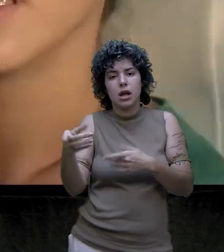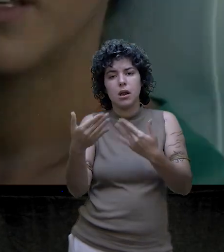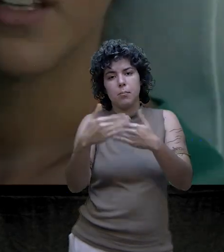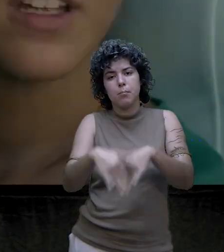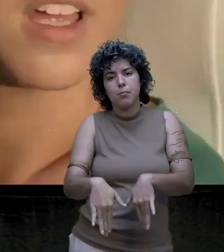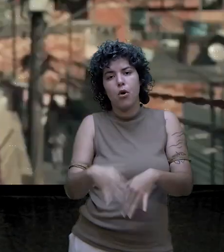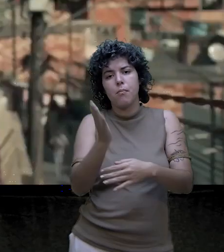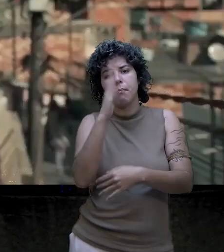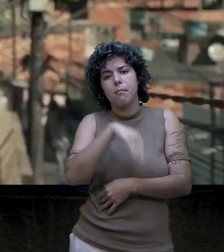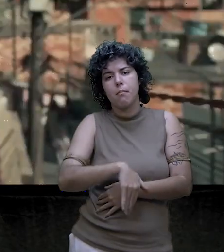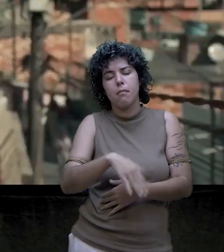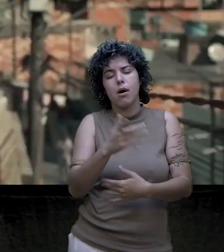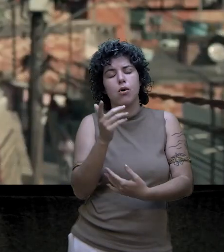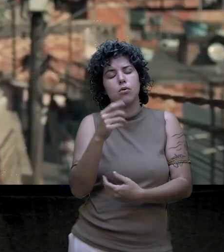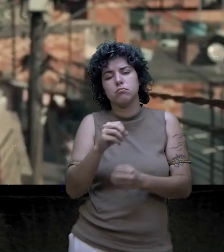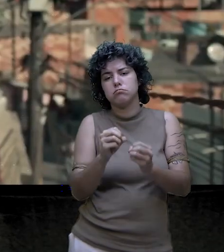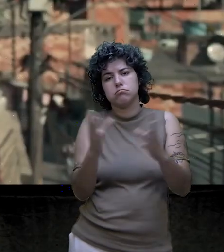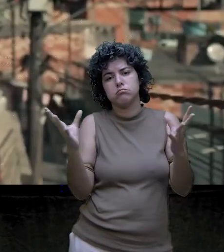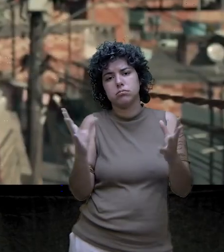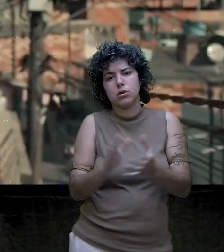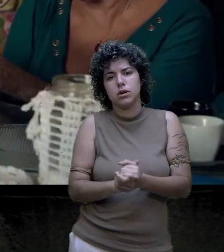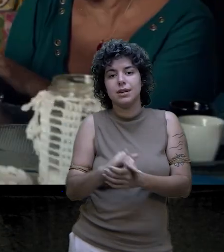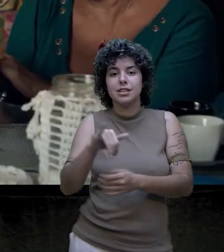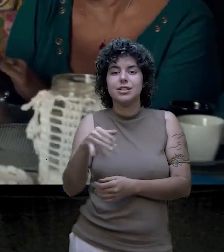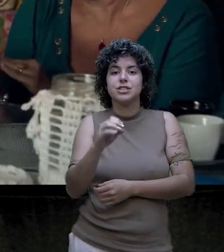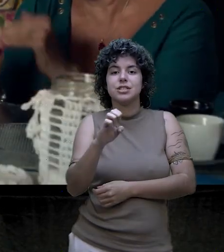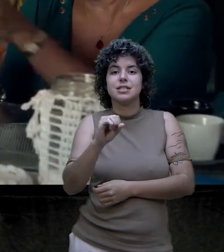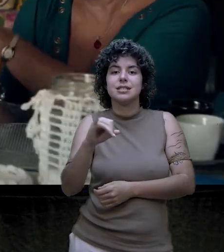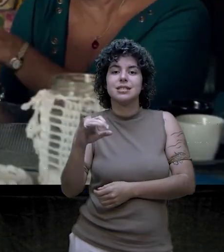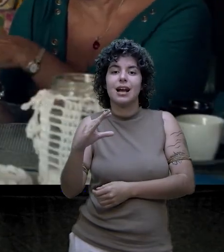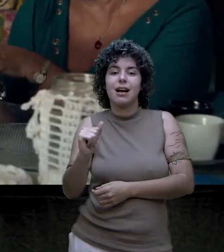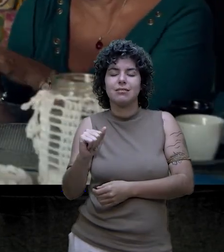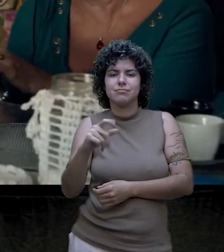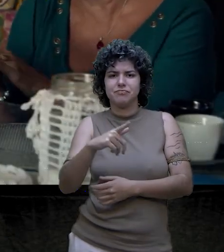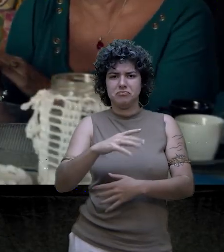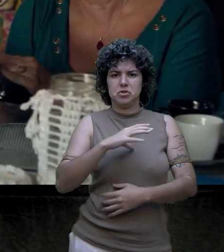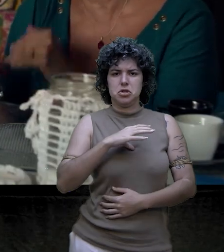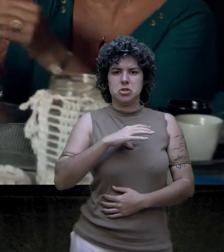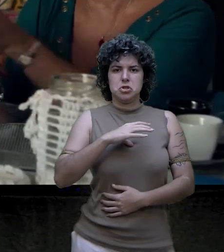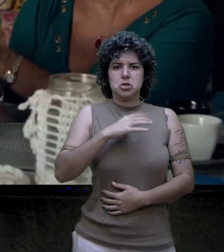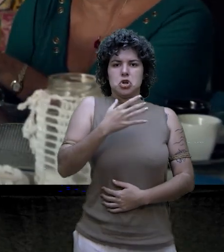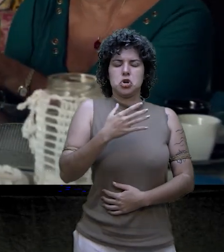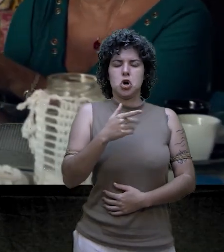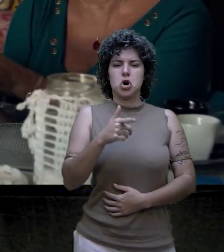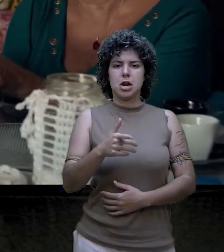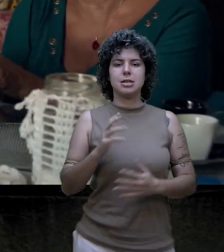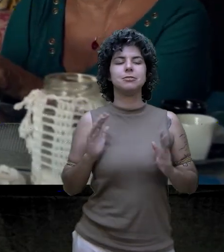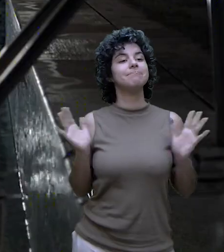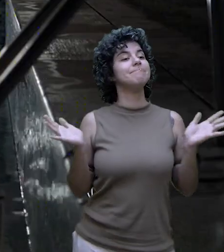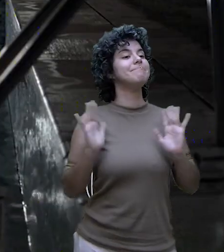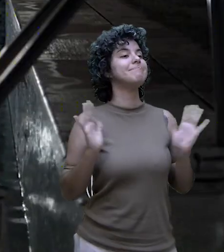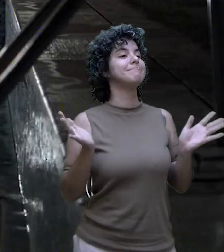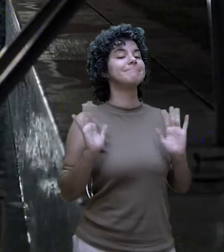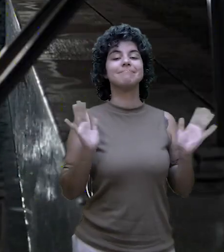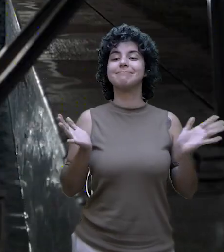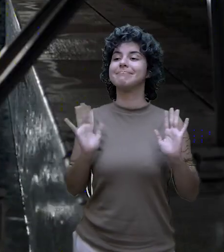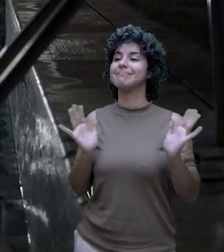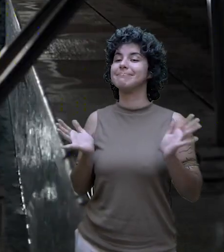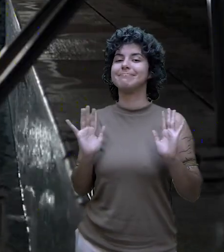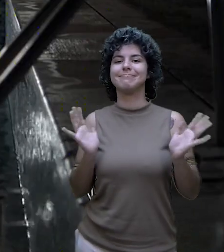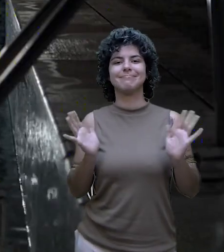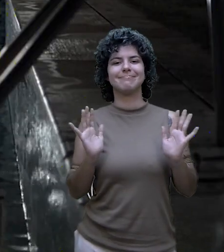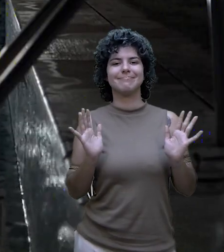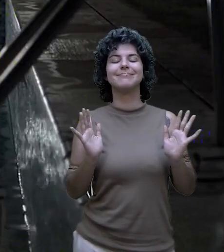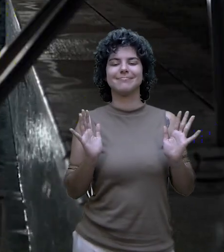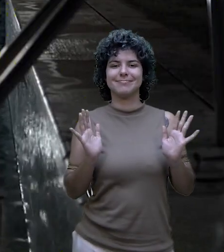a nordestina sem grana, chega com um "oi, gente" e uma autoconfiança que faz até o portão da casa tremer. Spoiler,